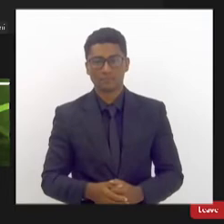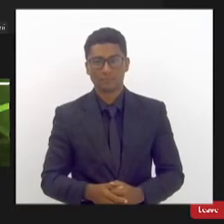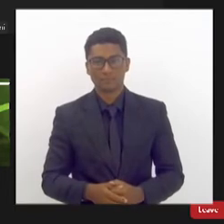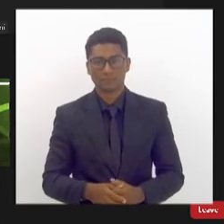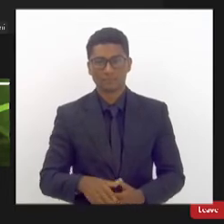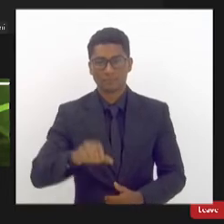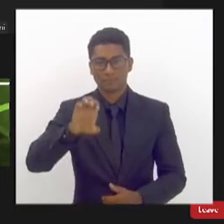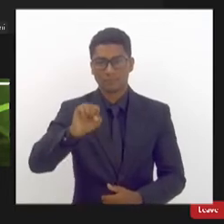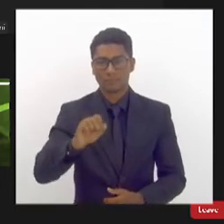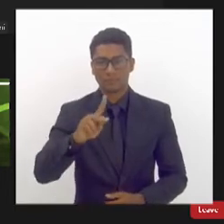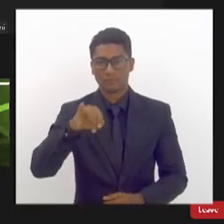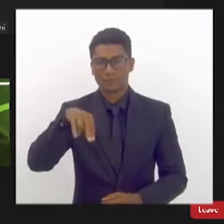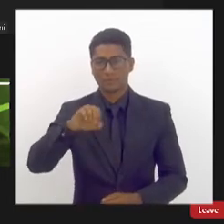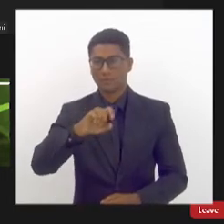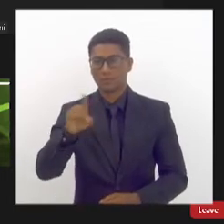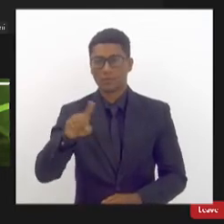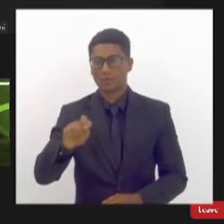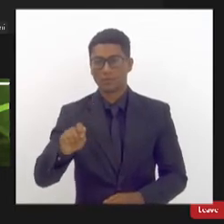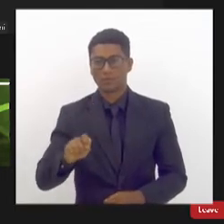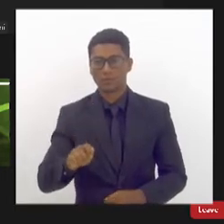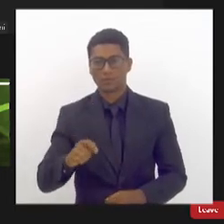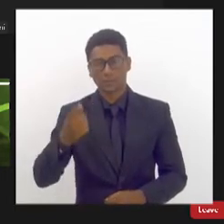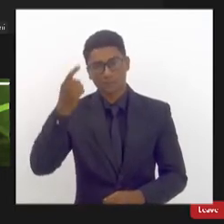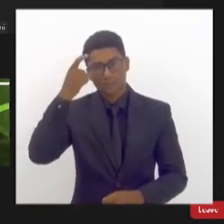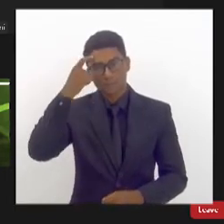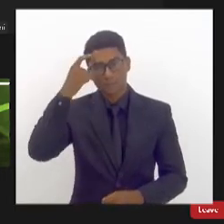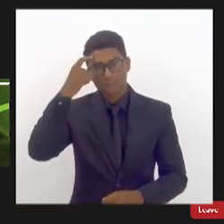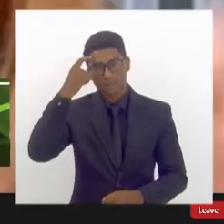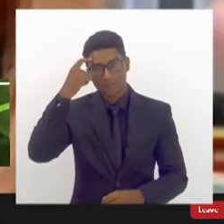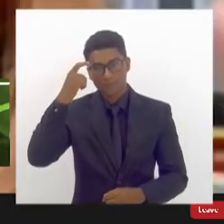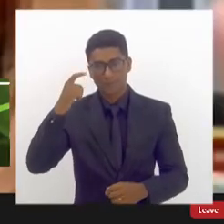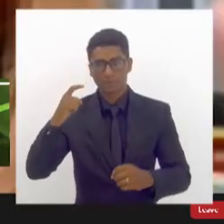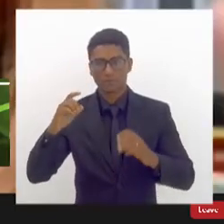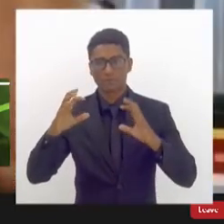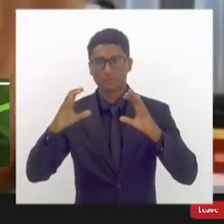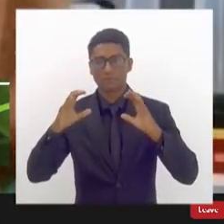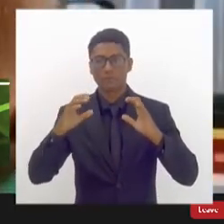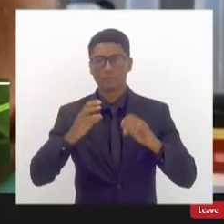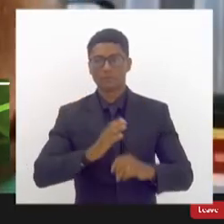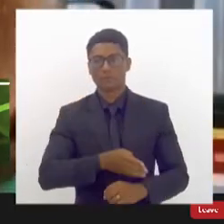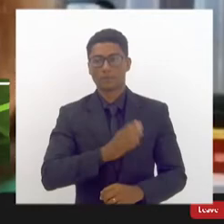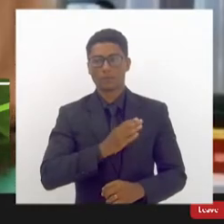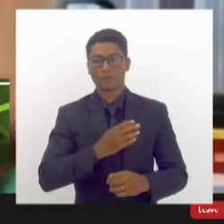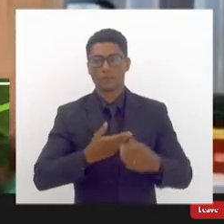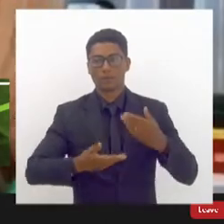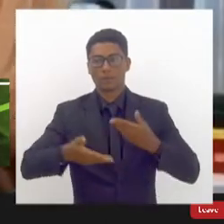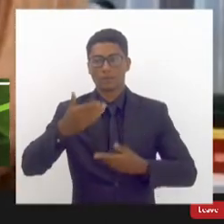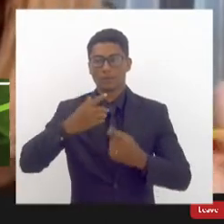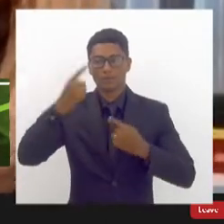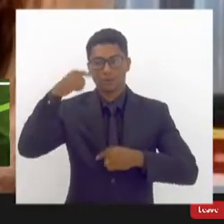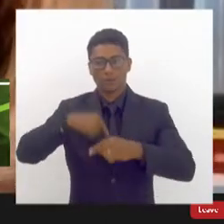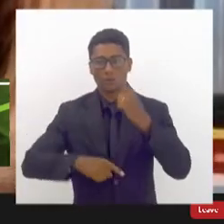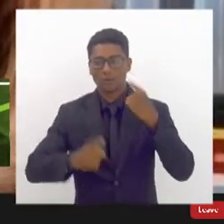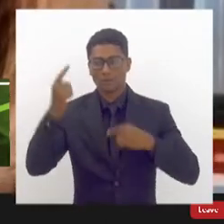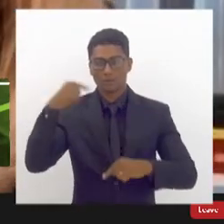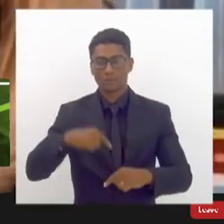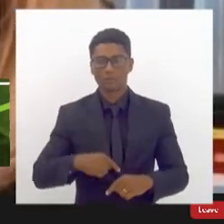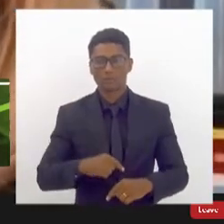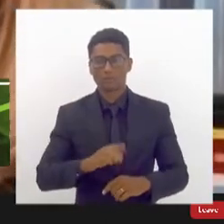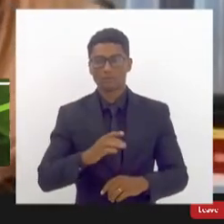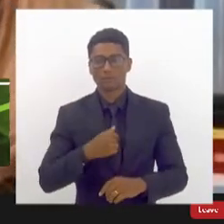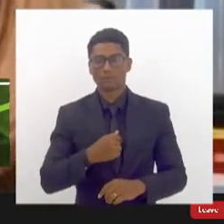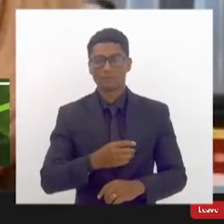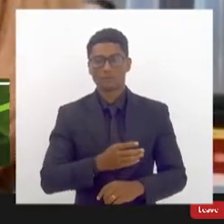é quando a mente atravessa o corpo, passa pelo coração, mas o coração